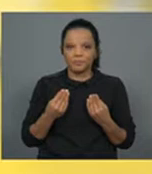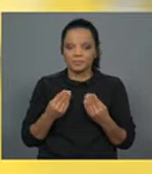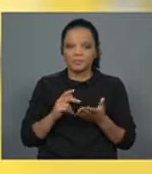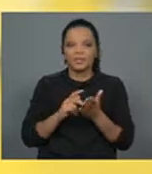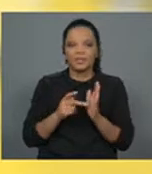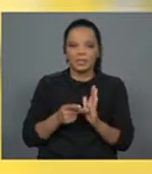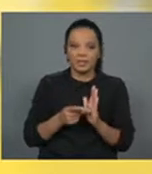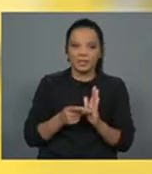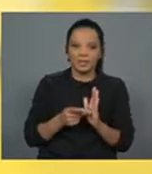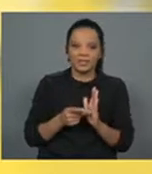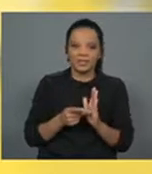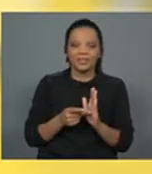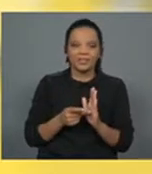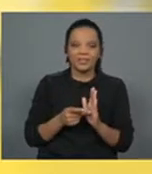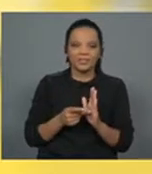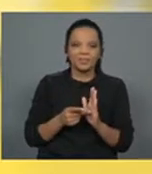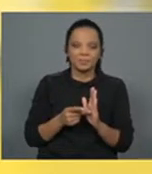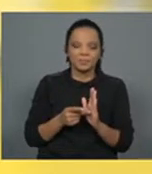técnicas também